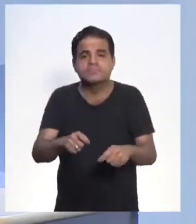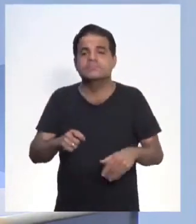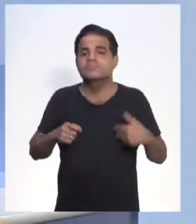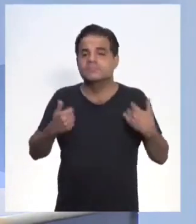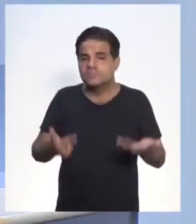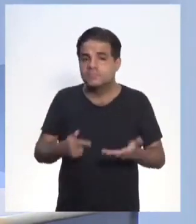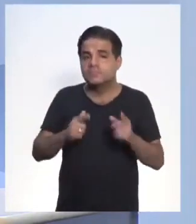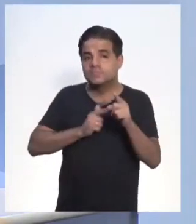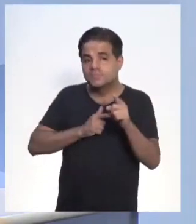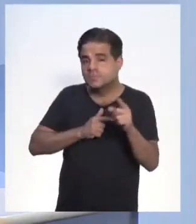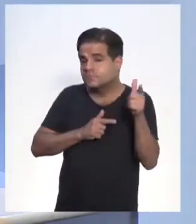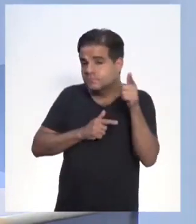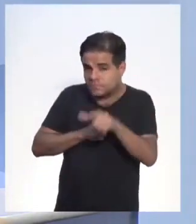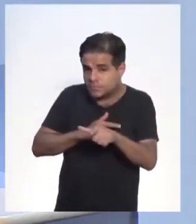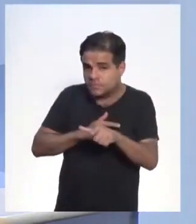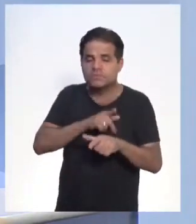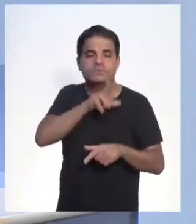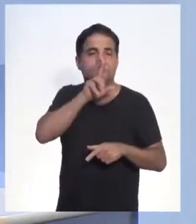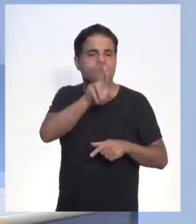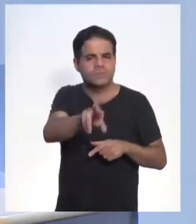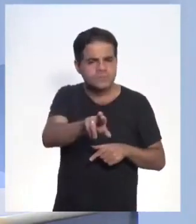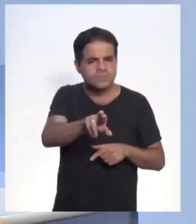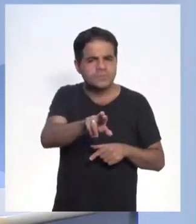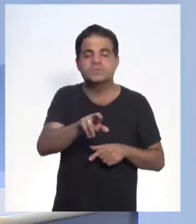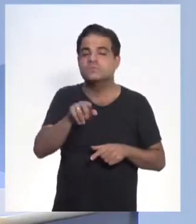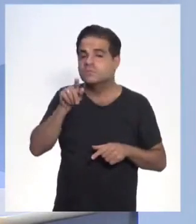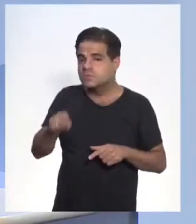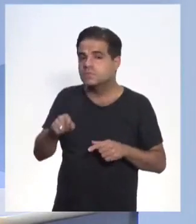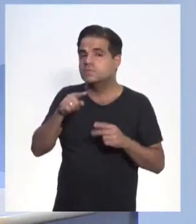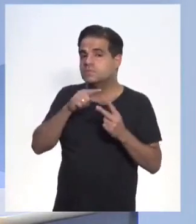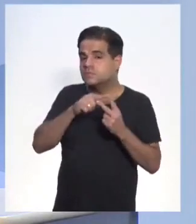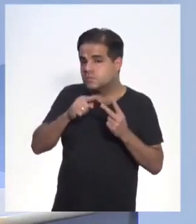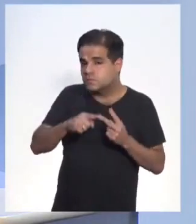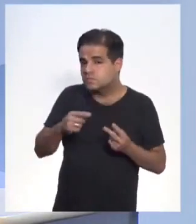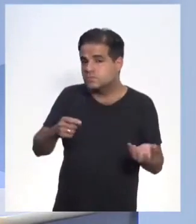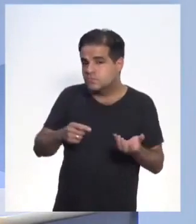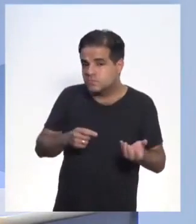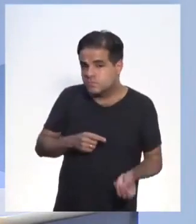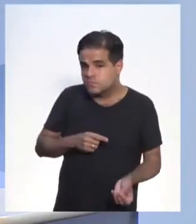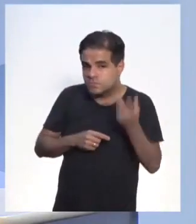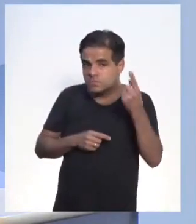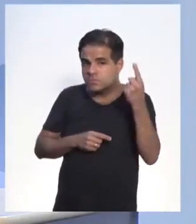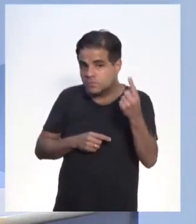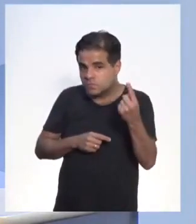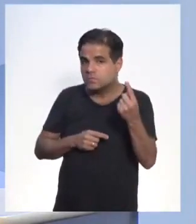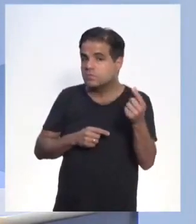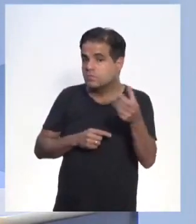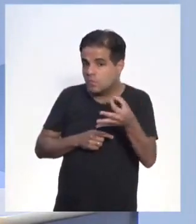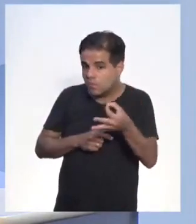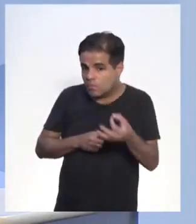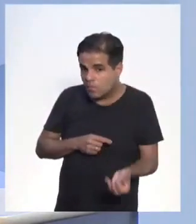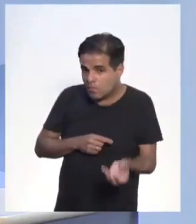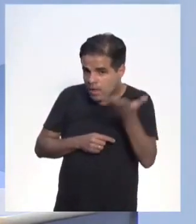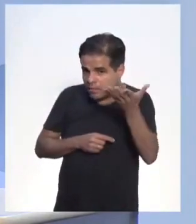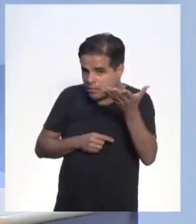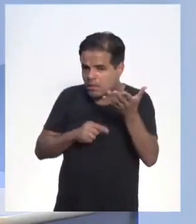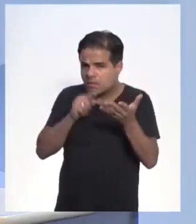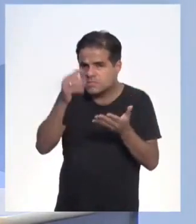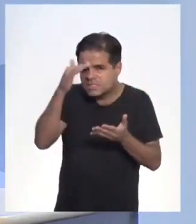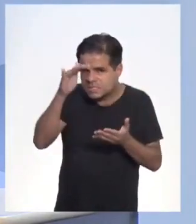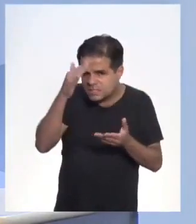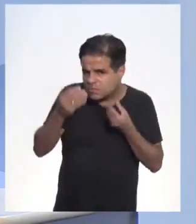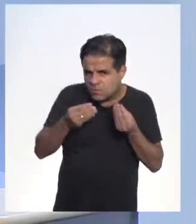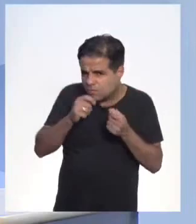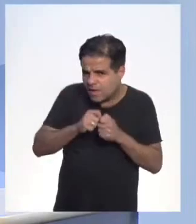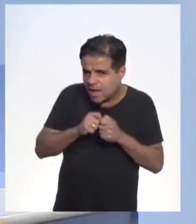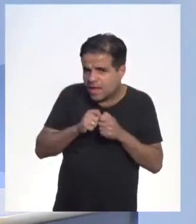possibilidades que você obteve como resposta para esses dois lançamentos de uma moeda. Você entendeu como